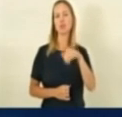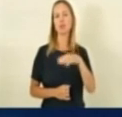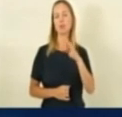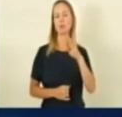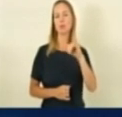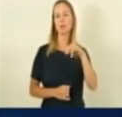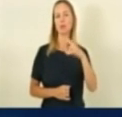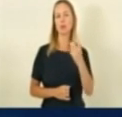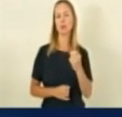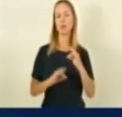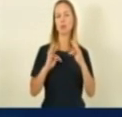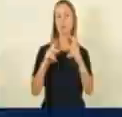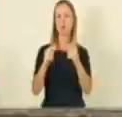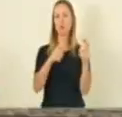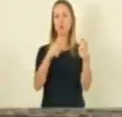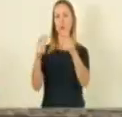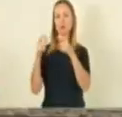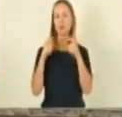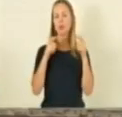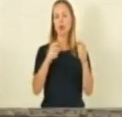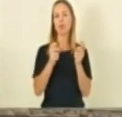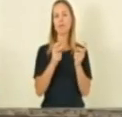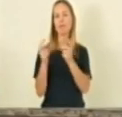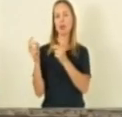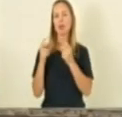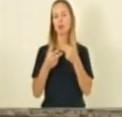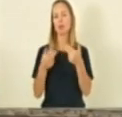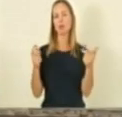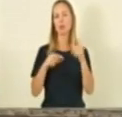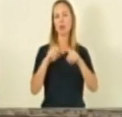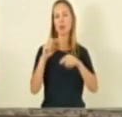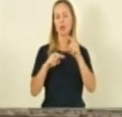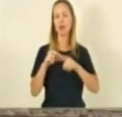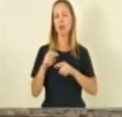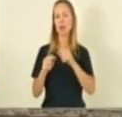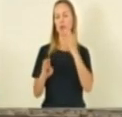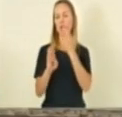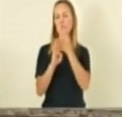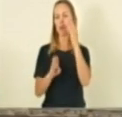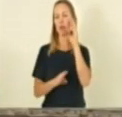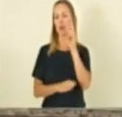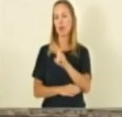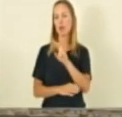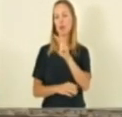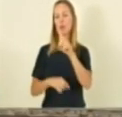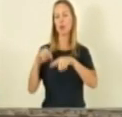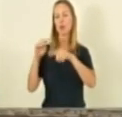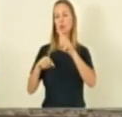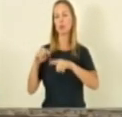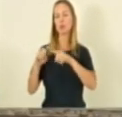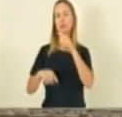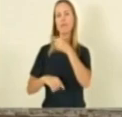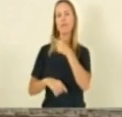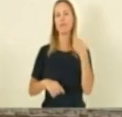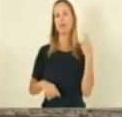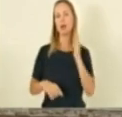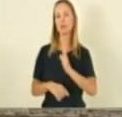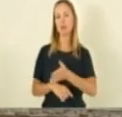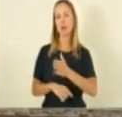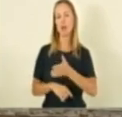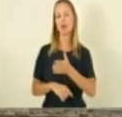os estabelecimentos comerciais do Estado do Espírito Santo que forem flagrados vendendo produtos fora da